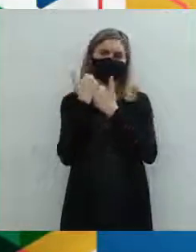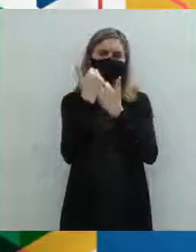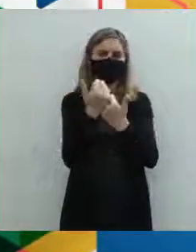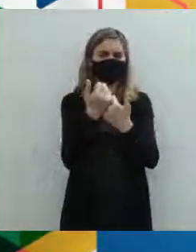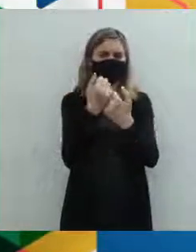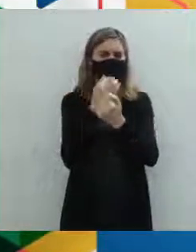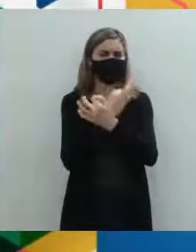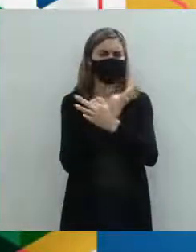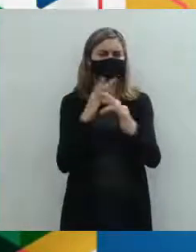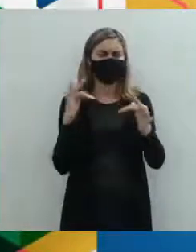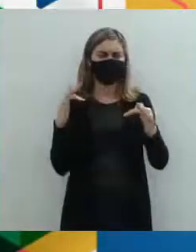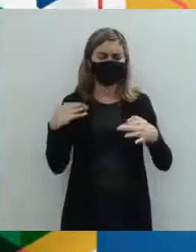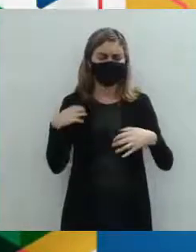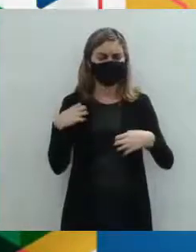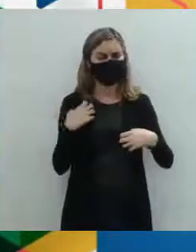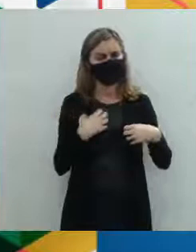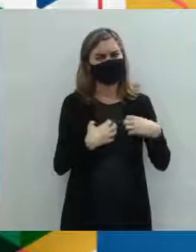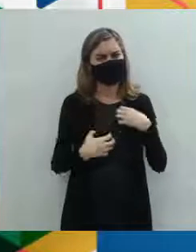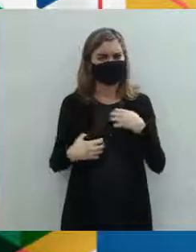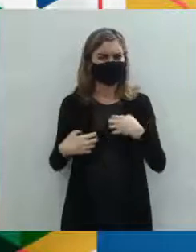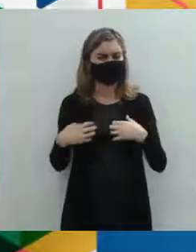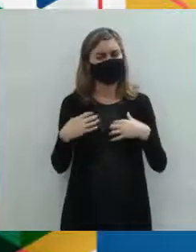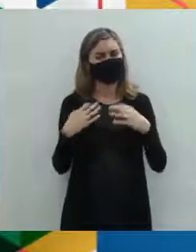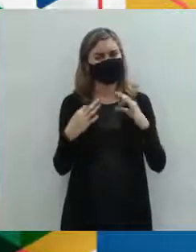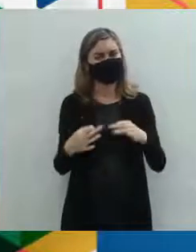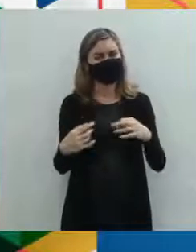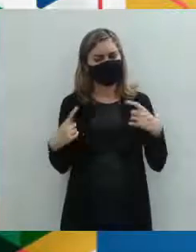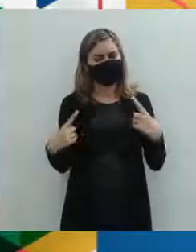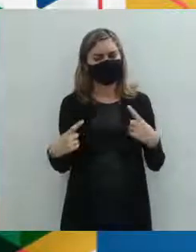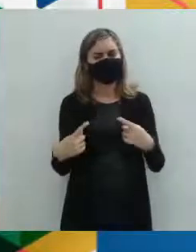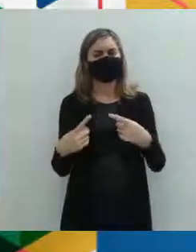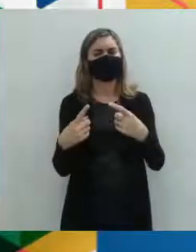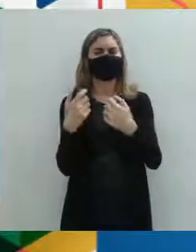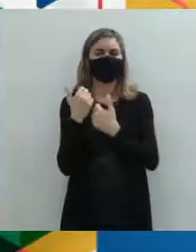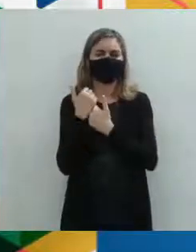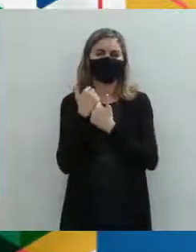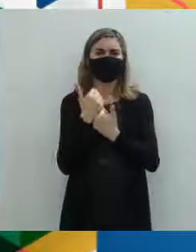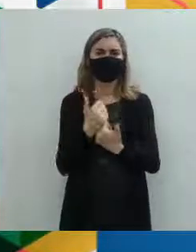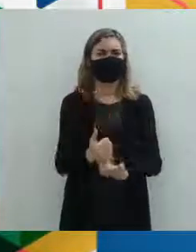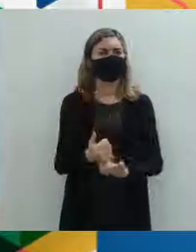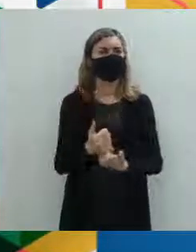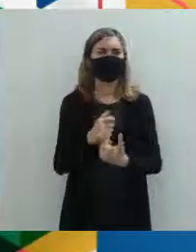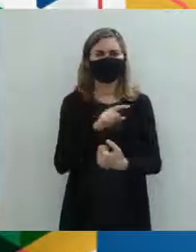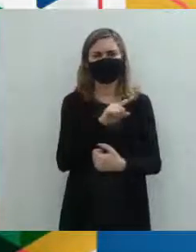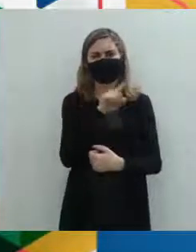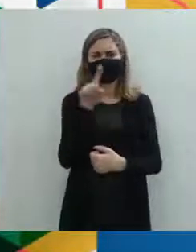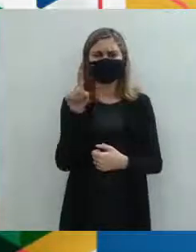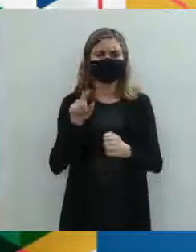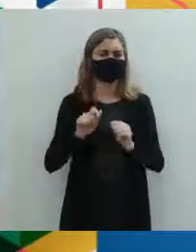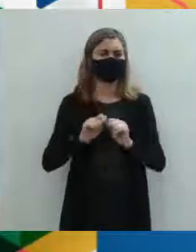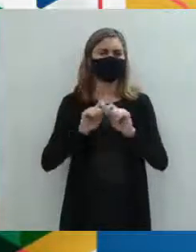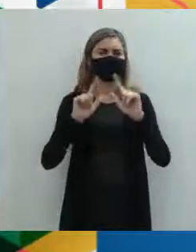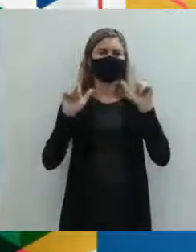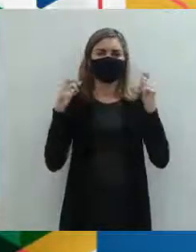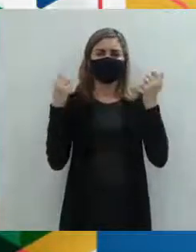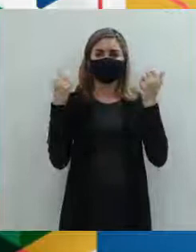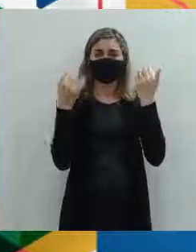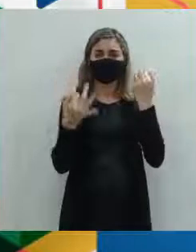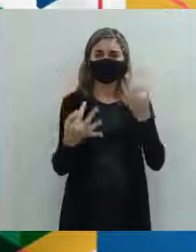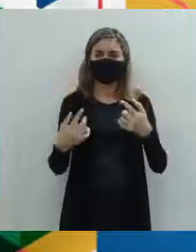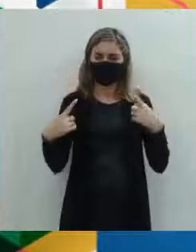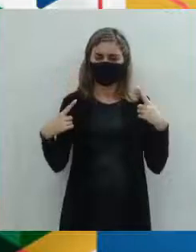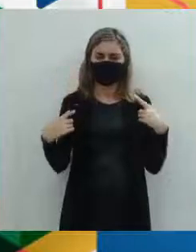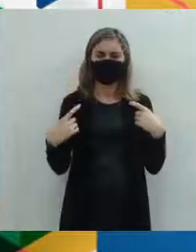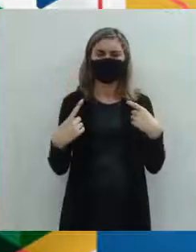dor, muita angústia, justamente da guerra. E ele vai representar dessa forma. Esse quadro é uma declaração de